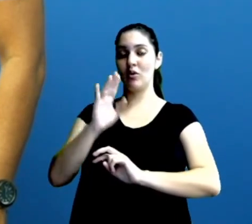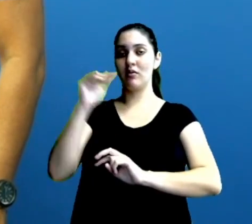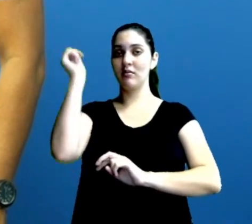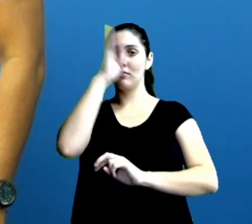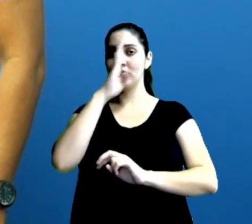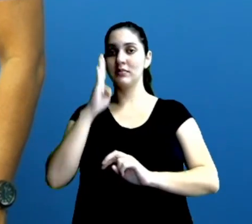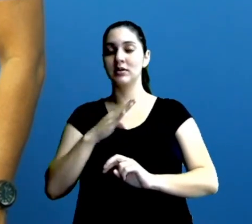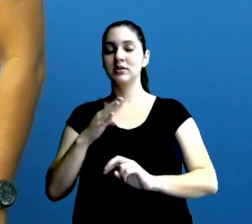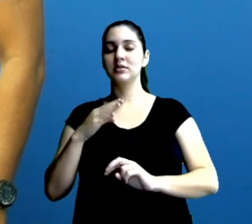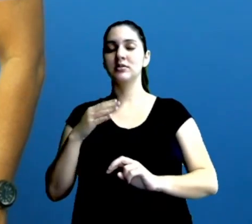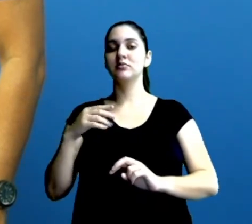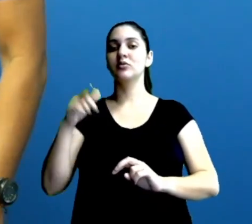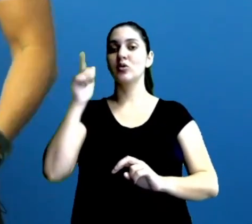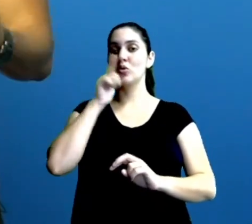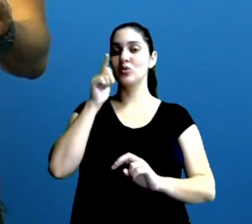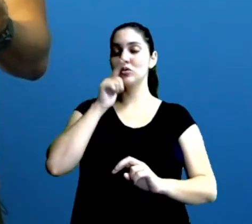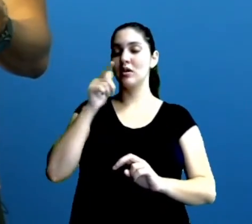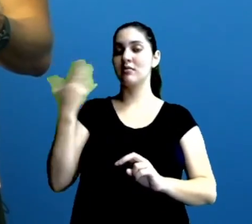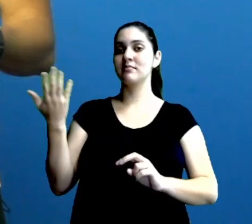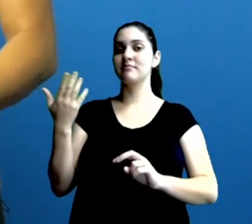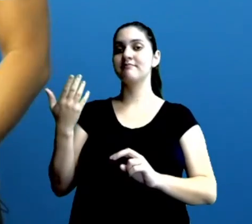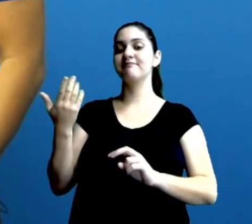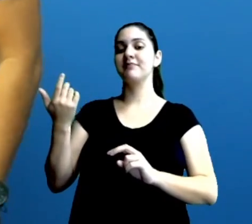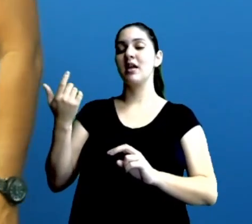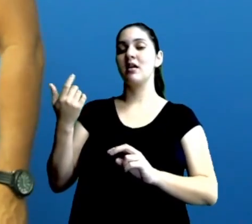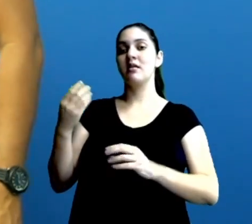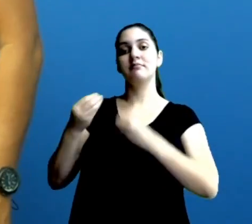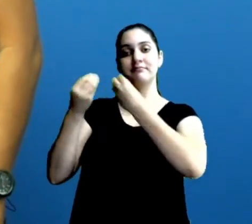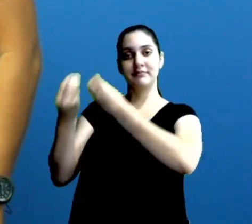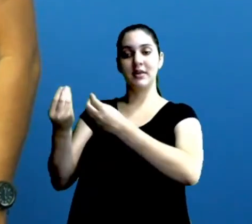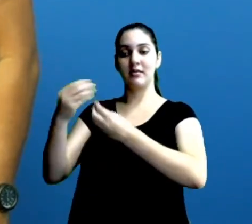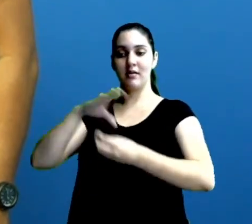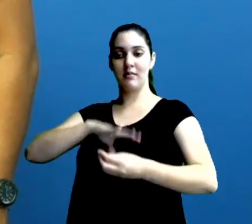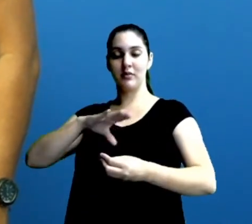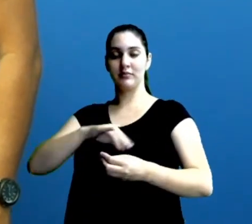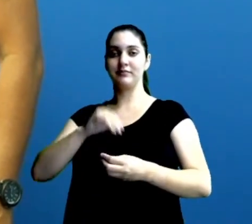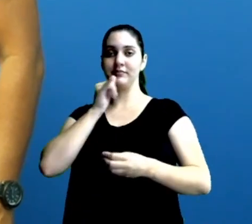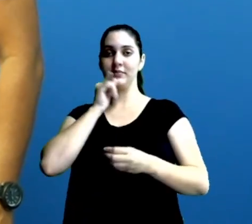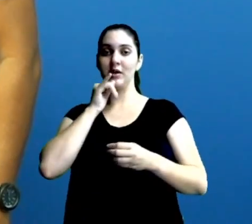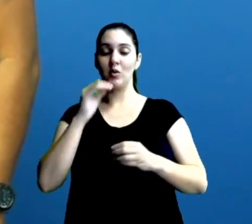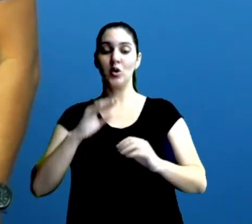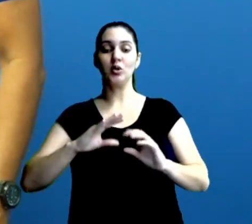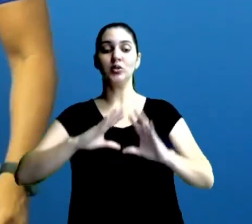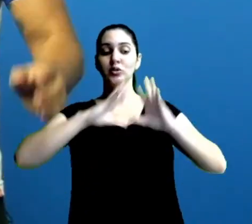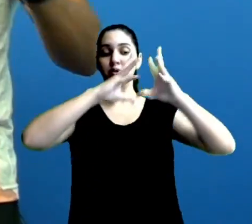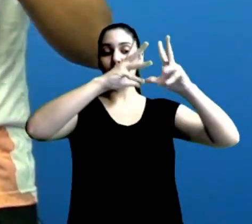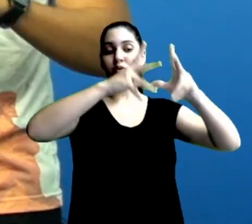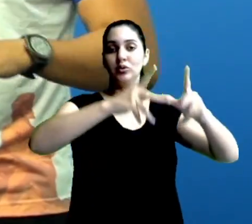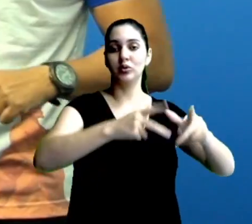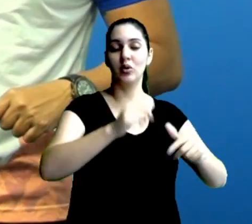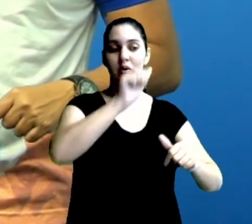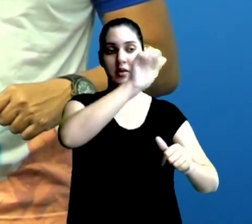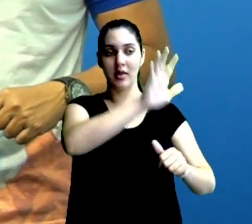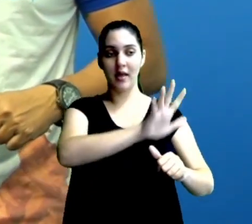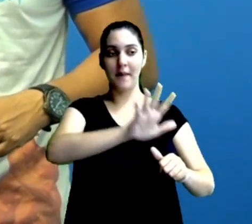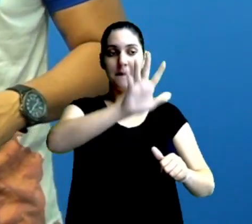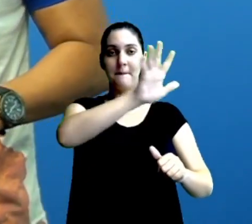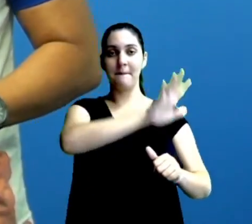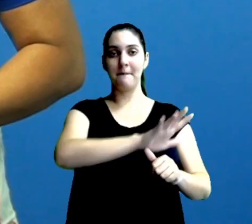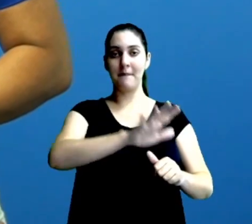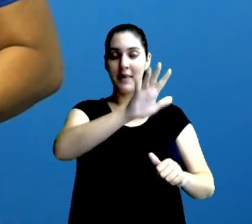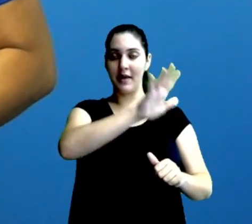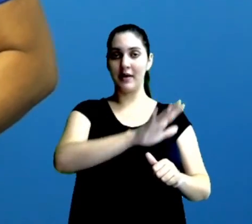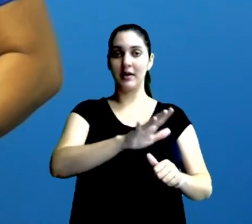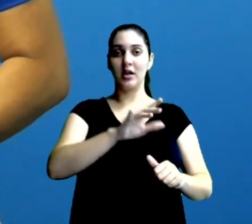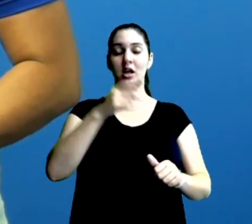é que pertencia a Portugal. Tanto é que de toda a América Latina, nós somos os únicos países que falamos a